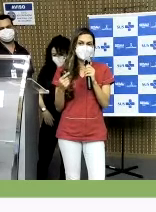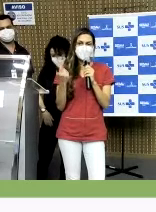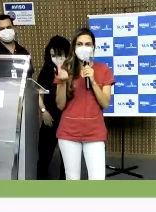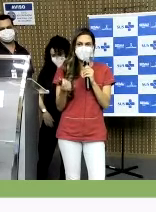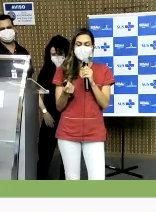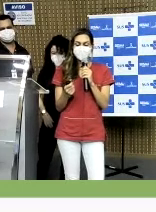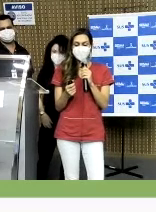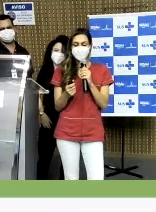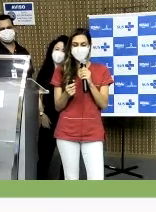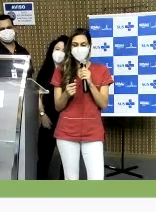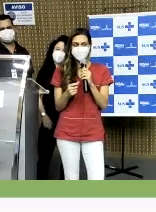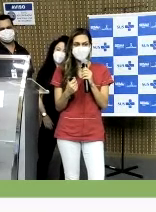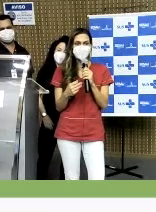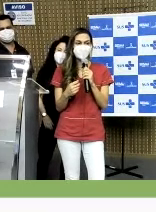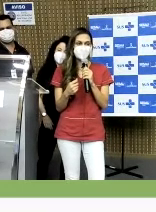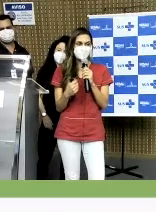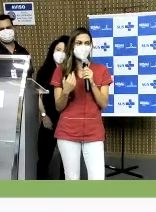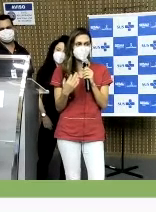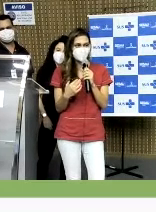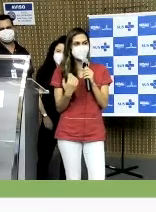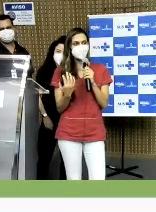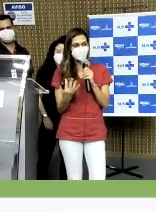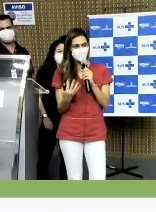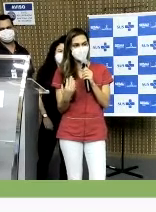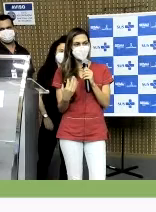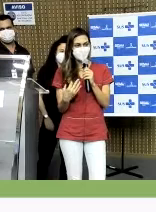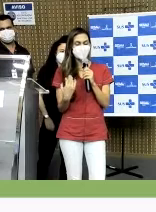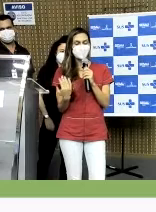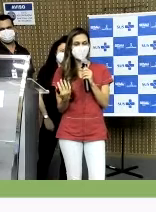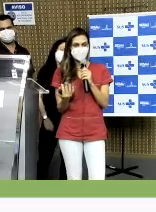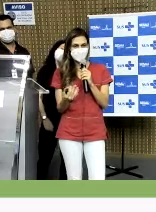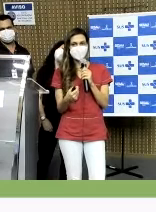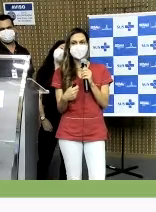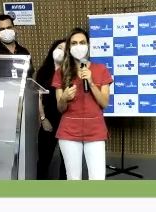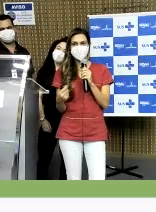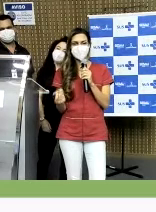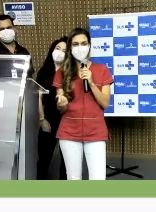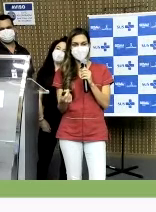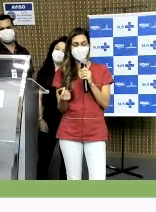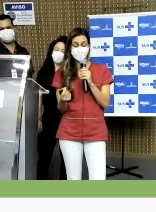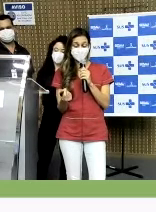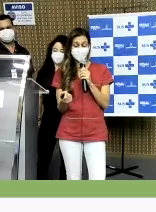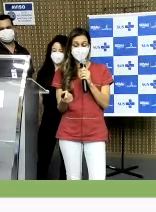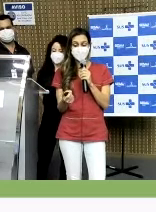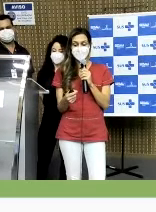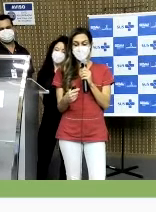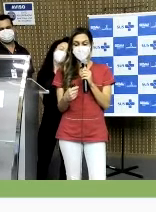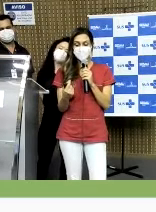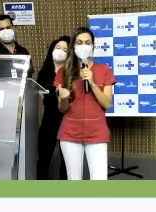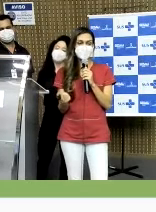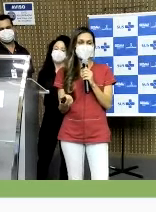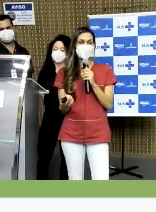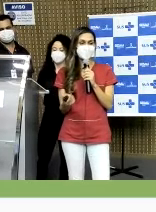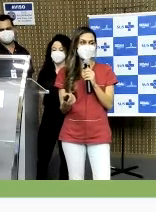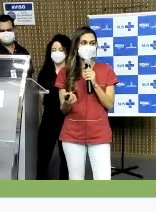ressalto aqui o que o colega já falou também, né? É difícil a gente conseguir um tempo para sentar e fazer uma discussão de caso relatada em ata e tudo mais. Mas